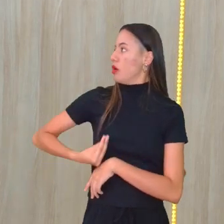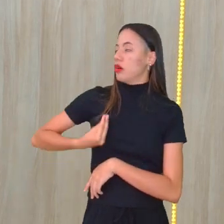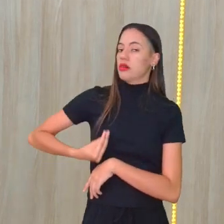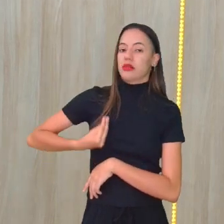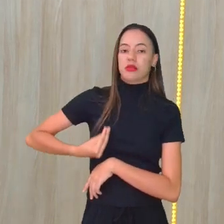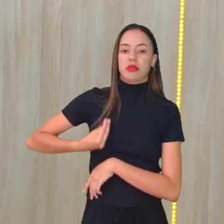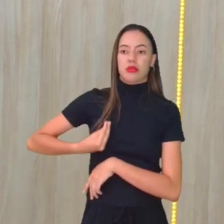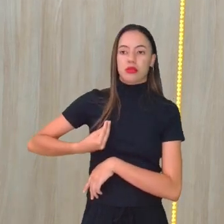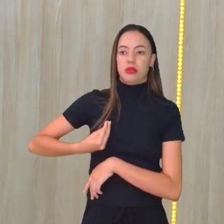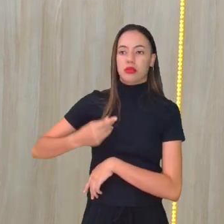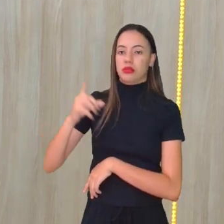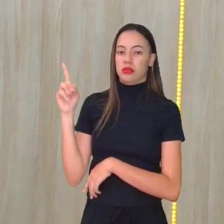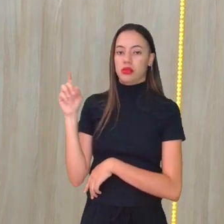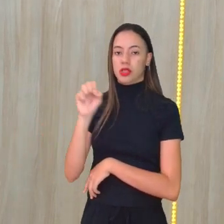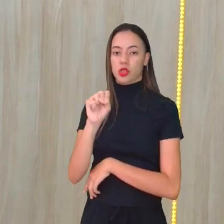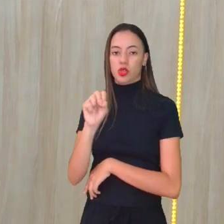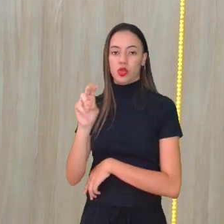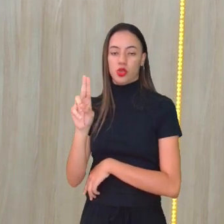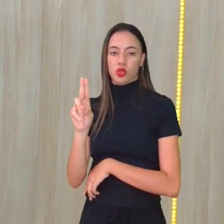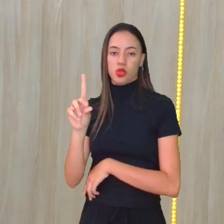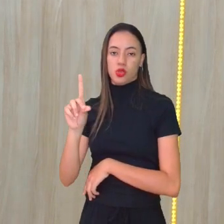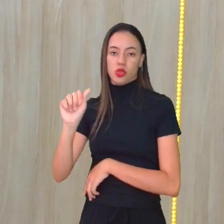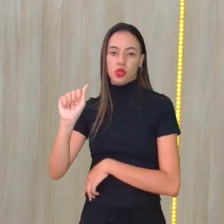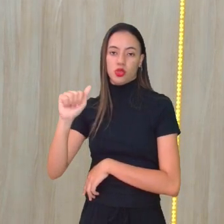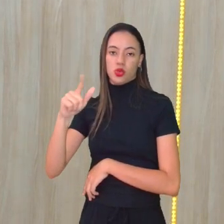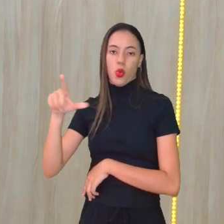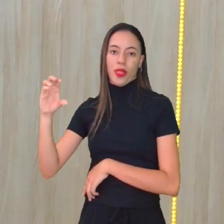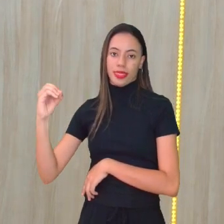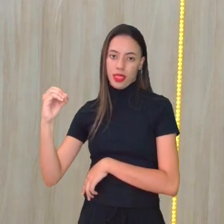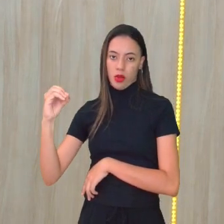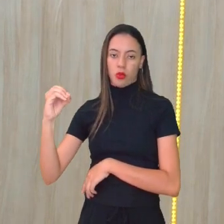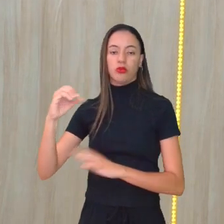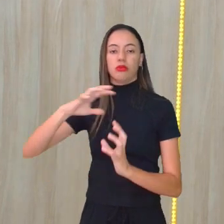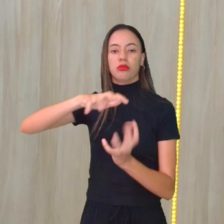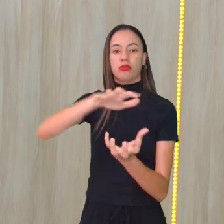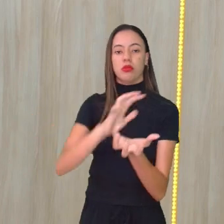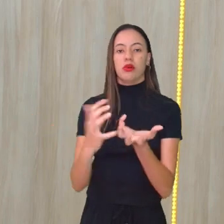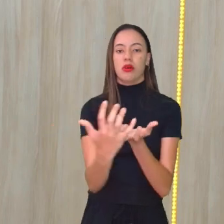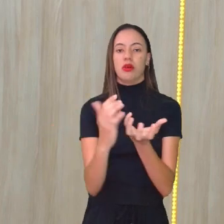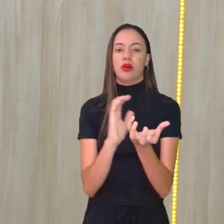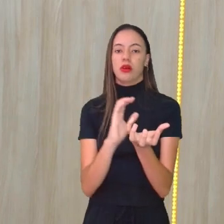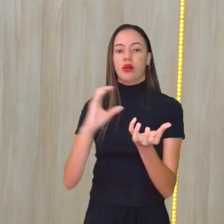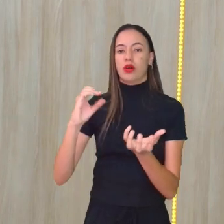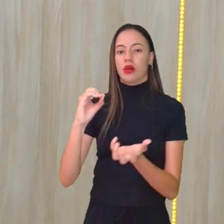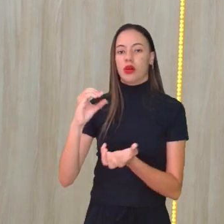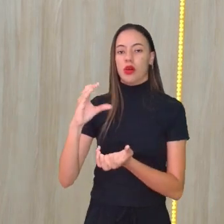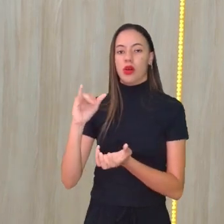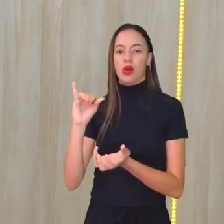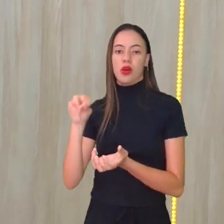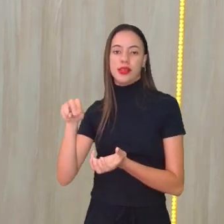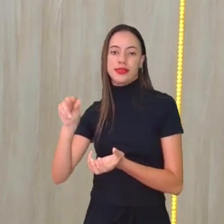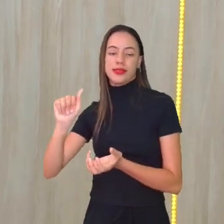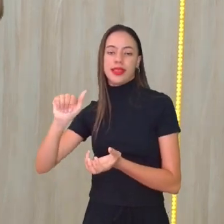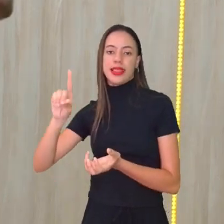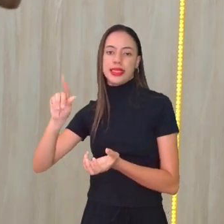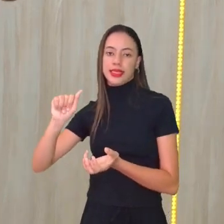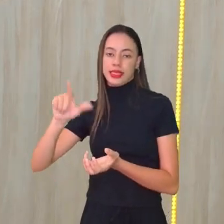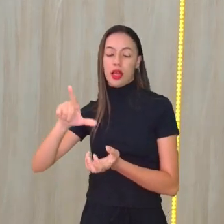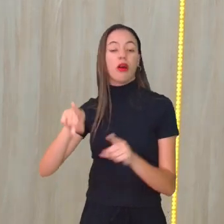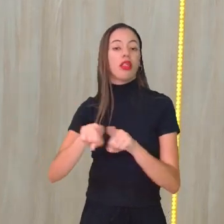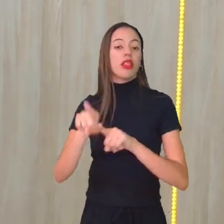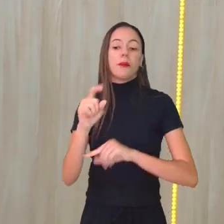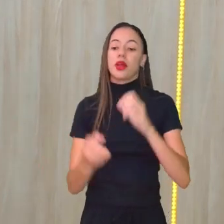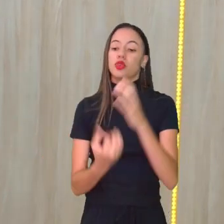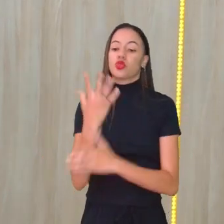região do Sudão, né, ocidental, e eles formaram o reino de Mali, que foi um